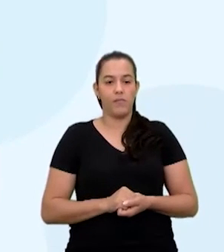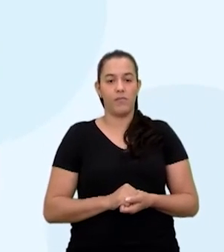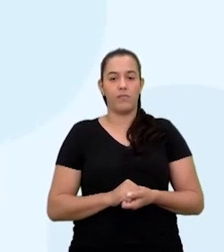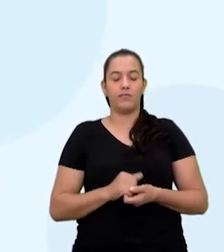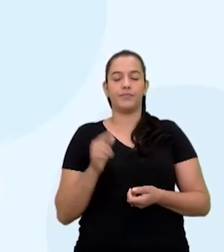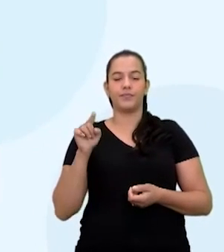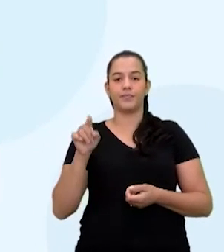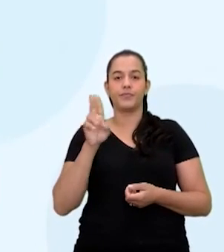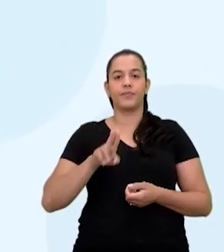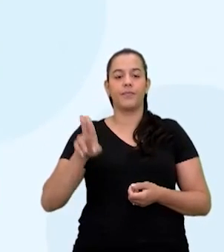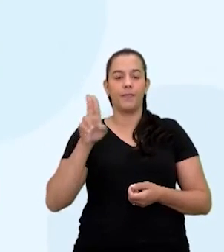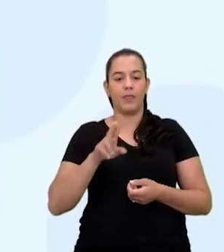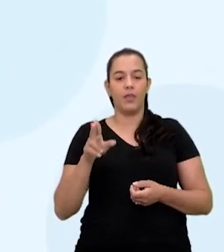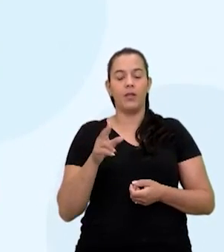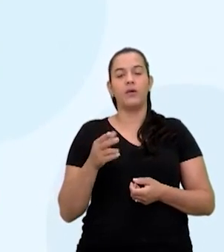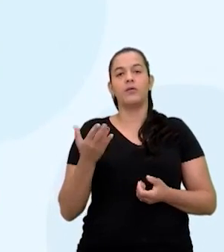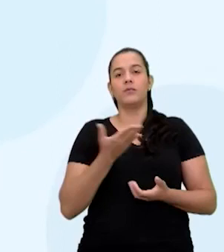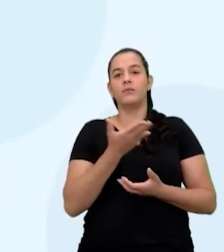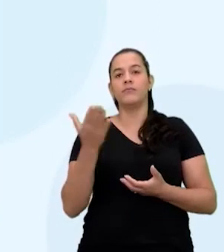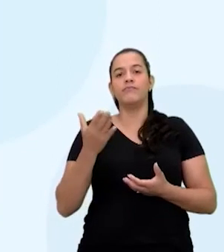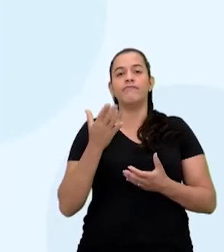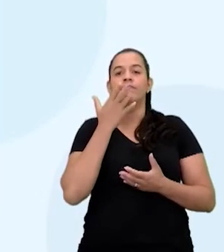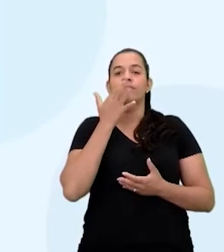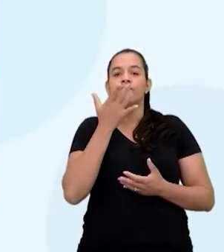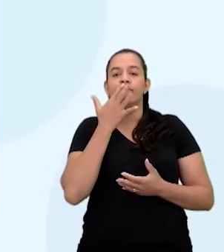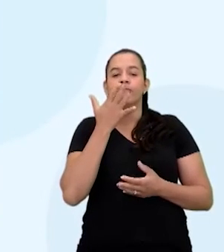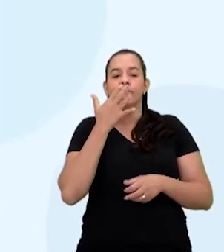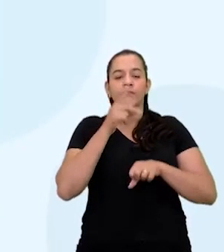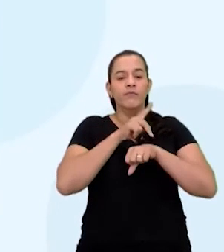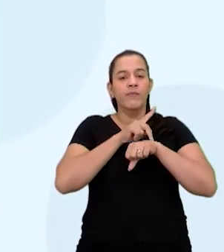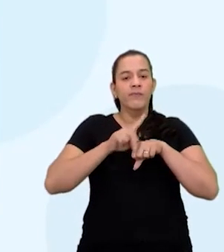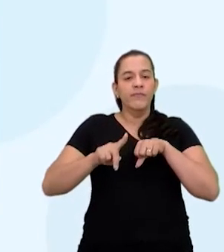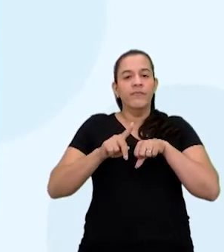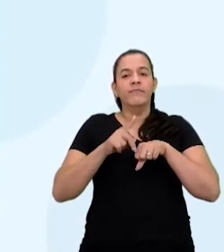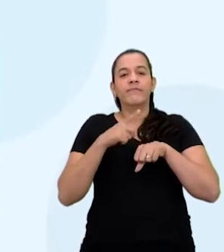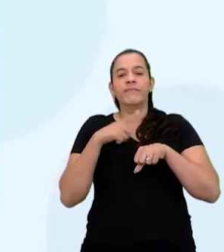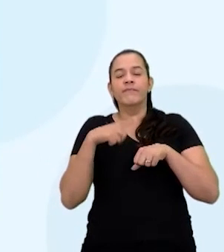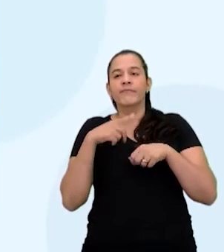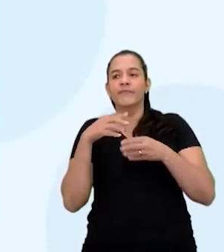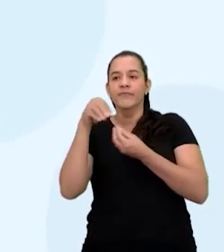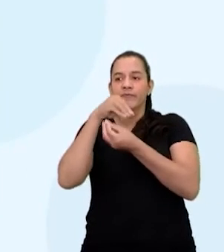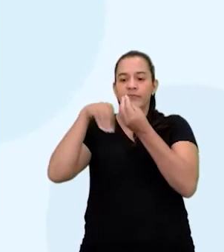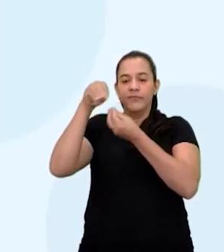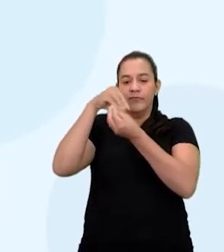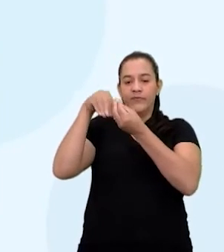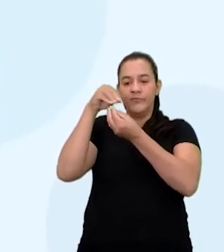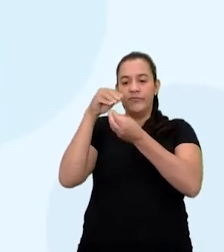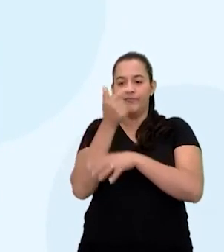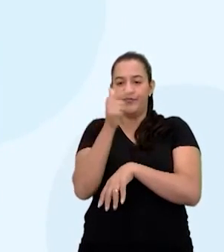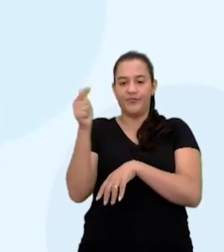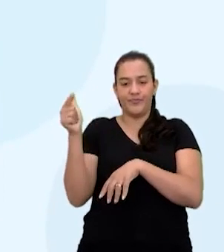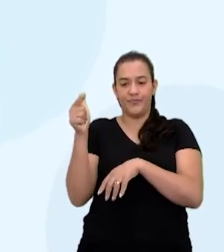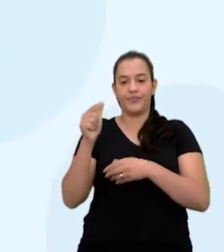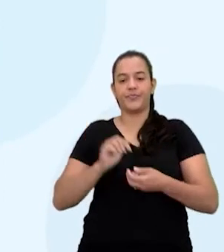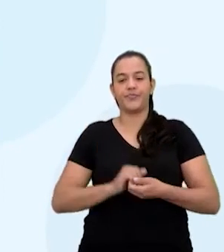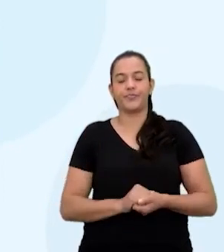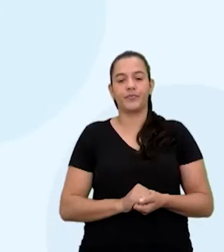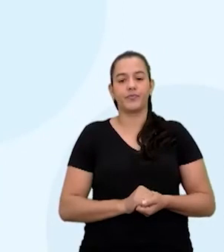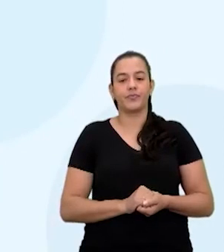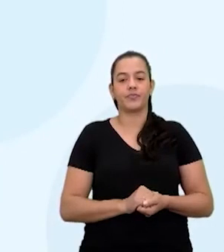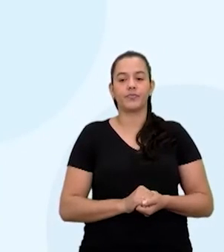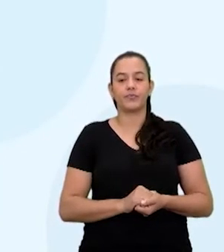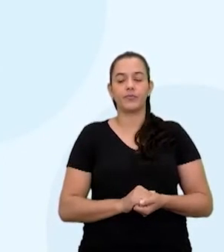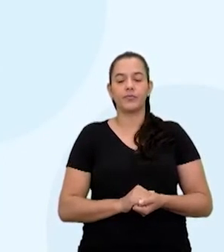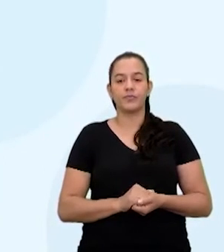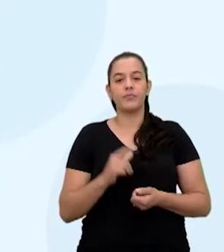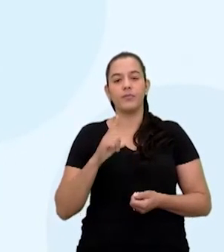ele utilizava bastante a cor pura, não tinha muita questão de tonalidade. E aí nós temos o luxo,